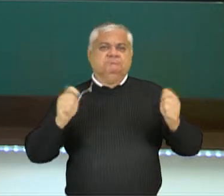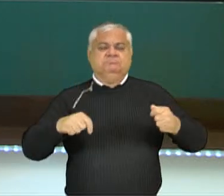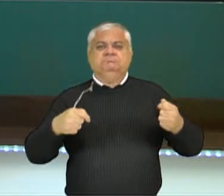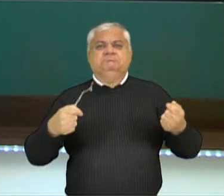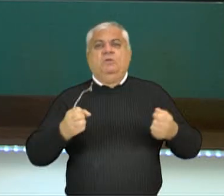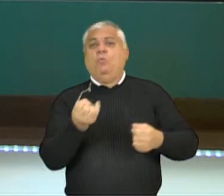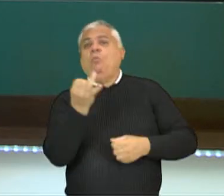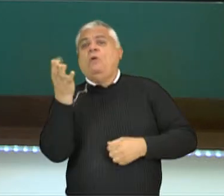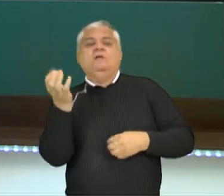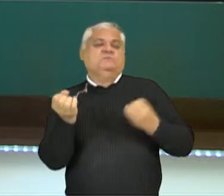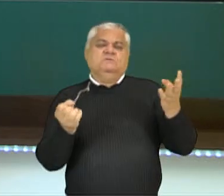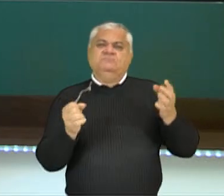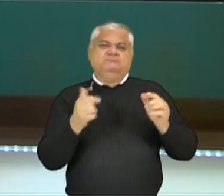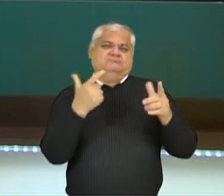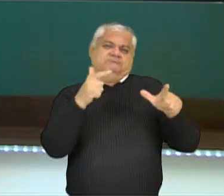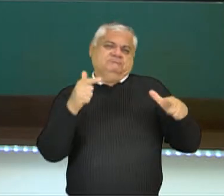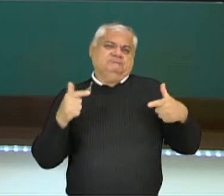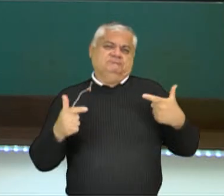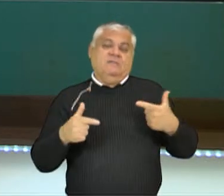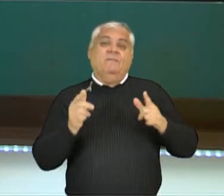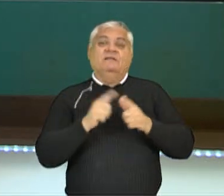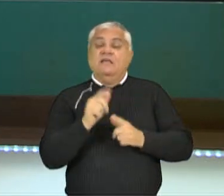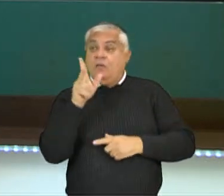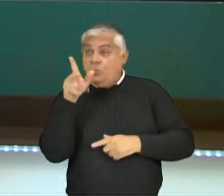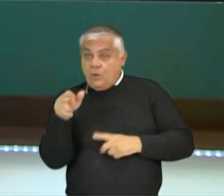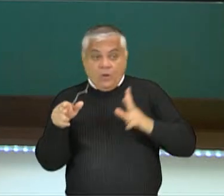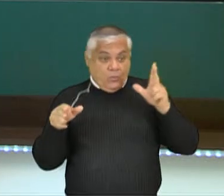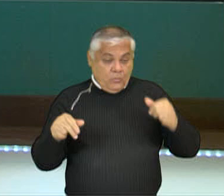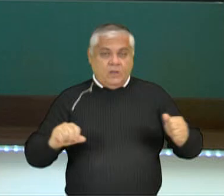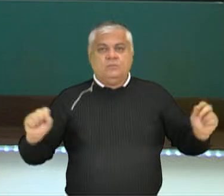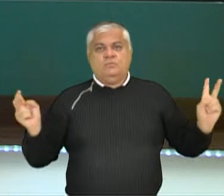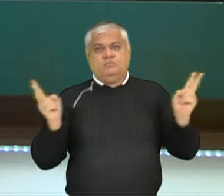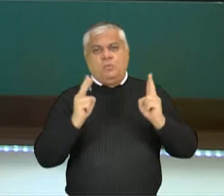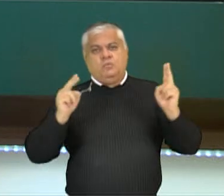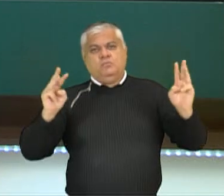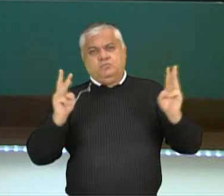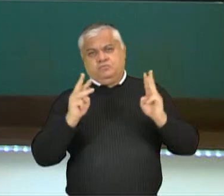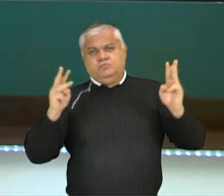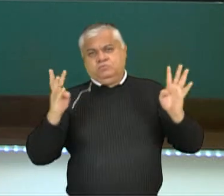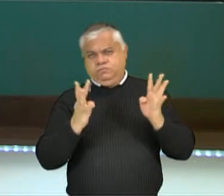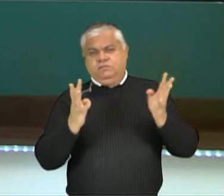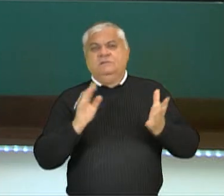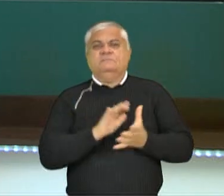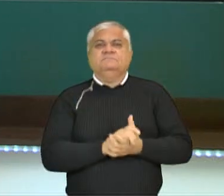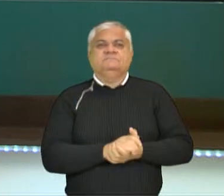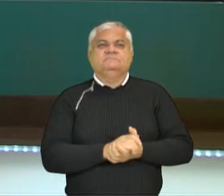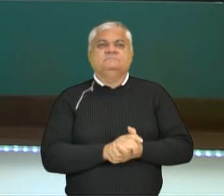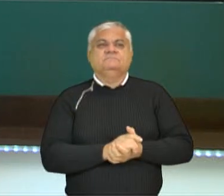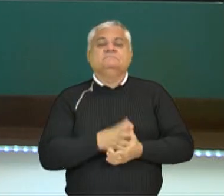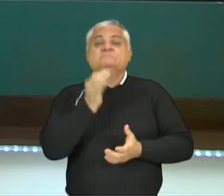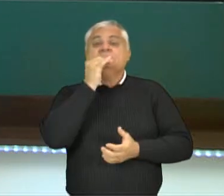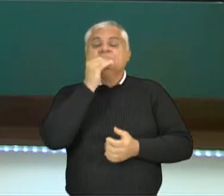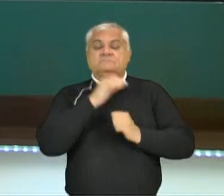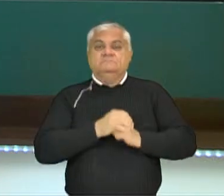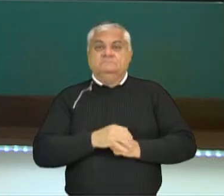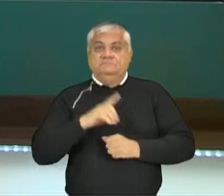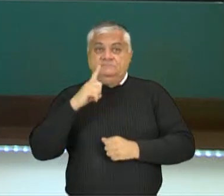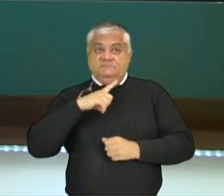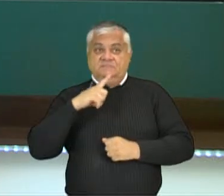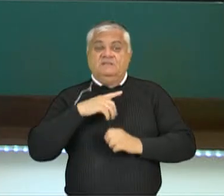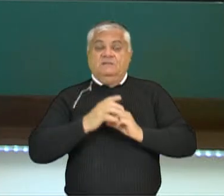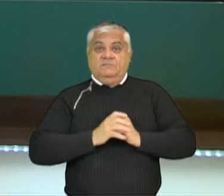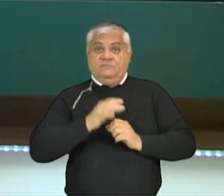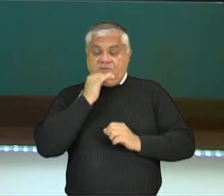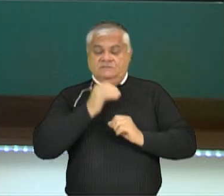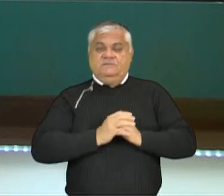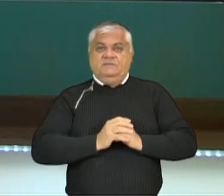número definido. Só que tinha que ter a mesma quantidade de um lado e do outro. Rebatia-se uma câmara de bola